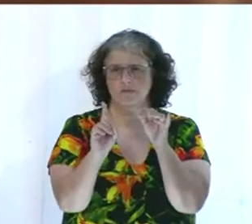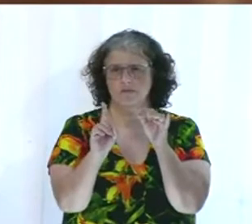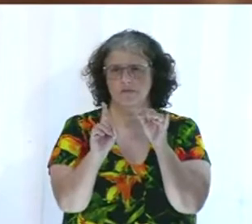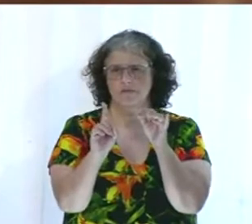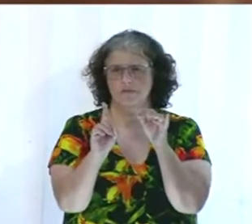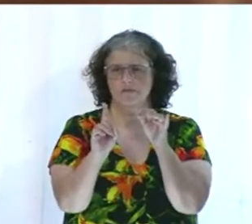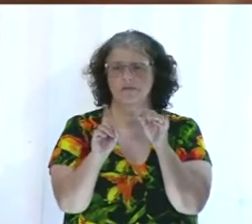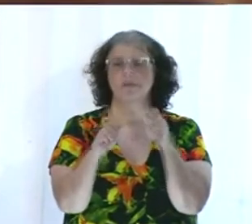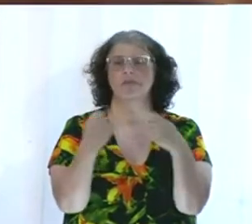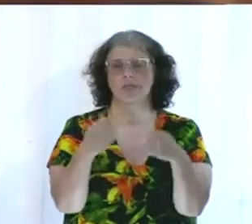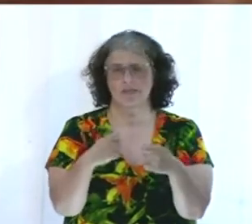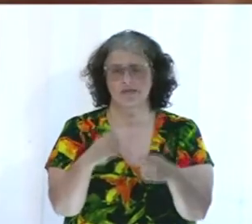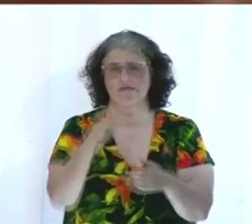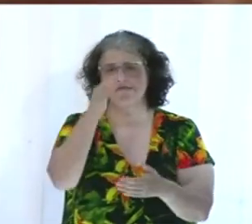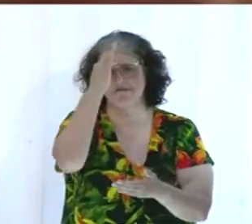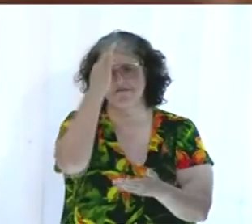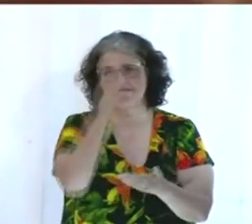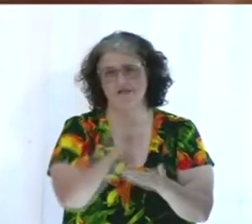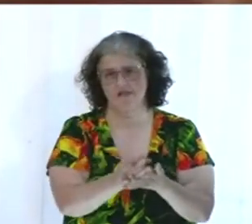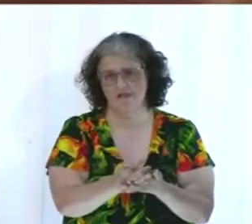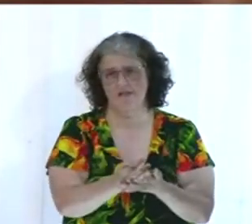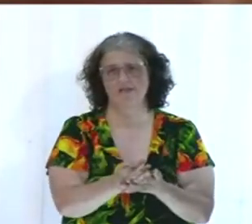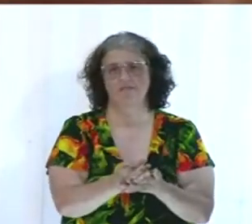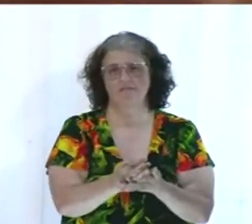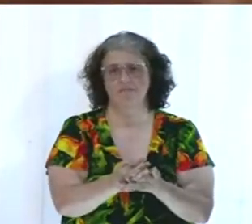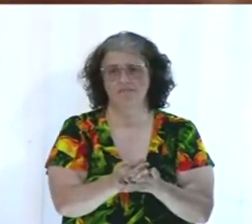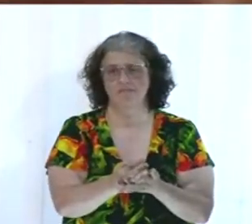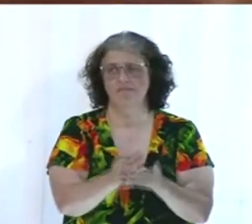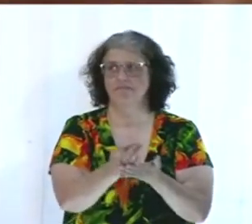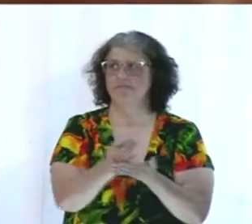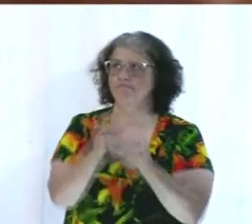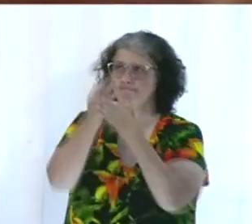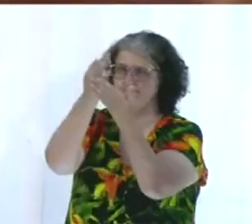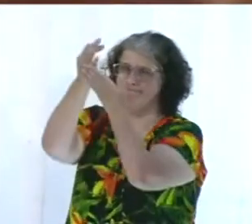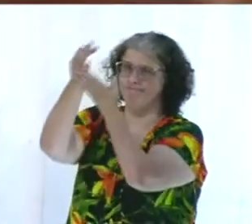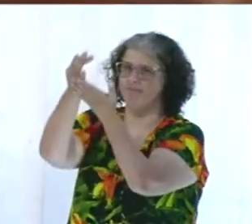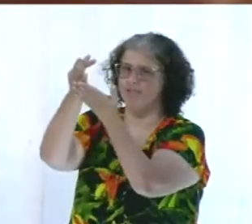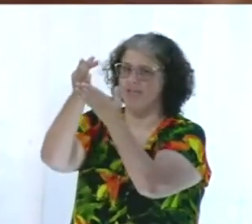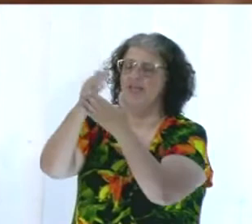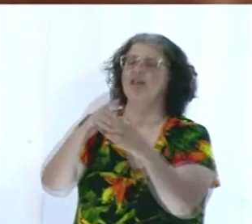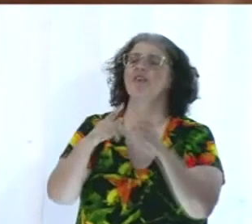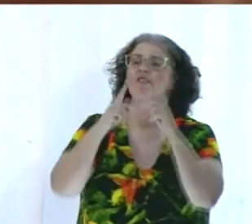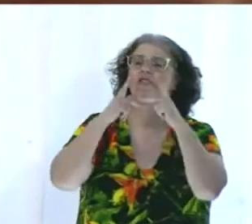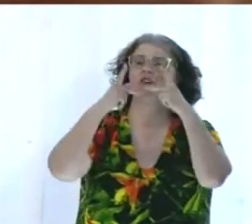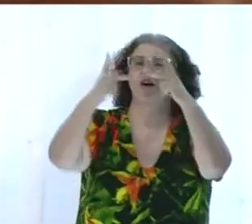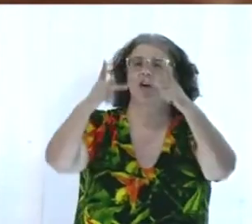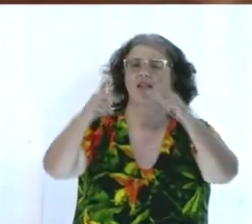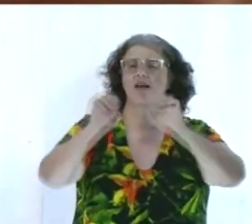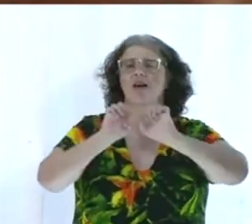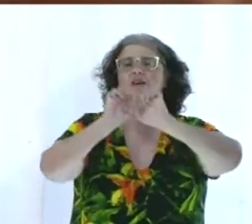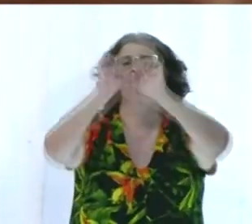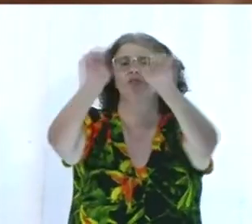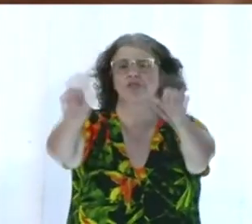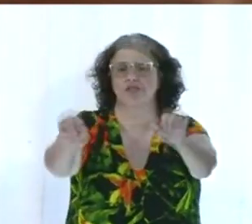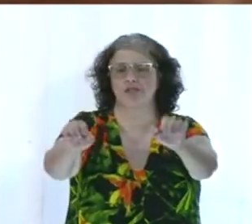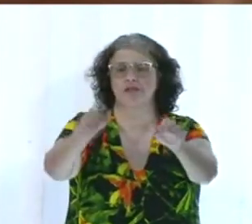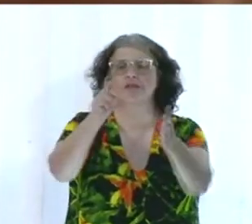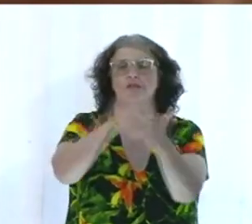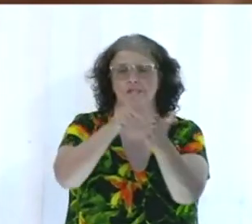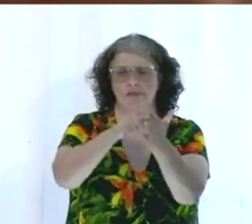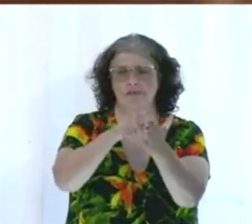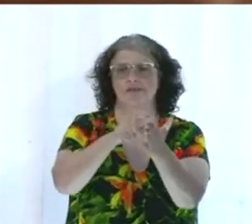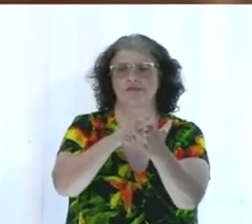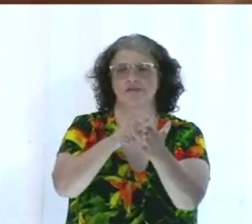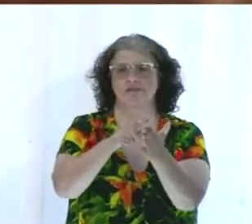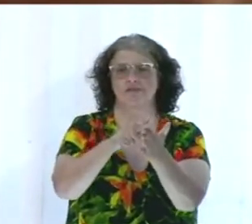fé, viver por modo digno do Evangelho, pregar o genuíno Evangelho e tomarmos cuidado para não incorrermos no erro